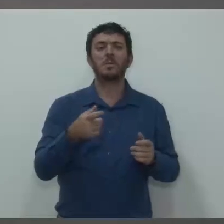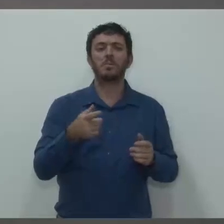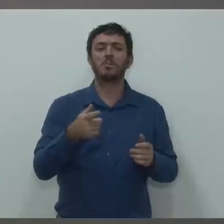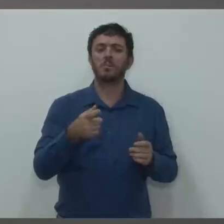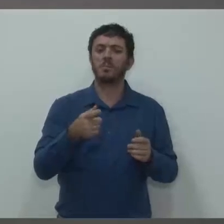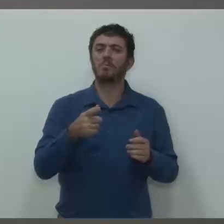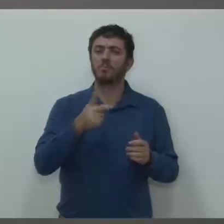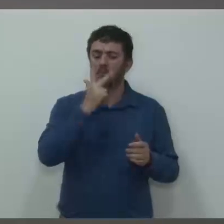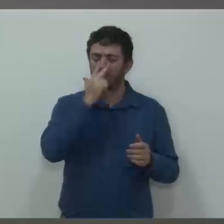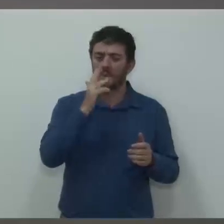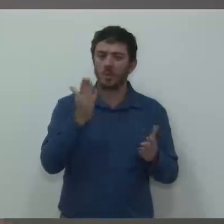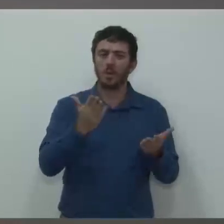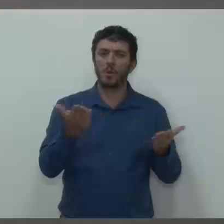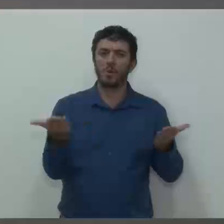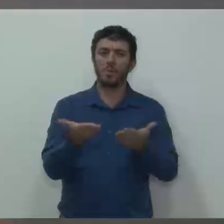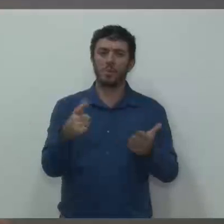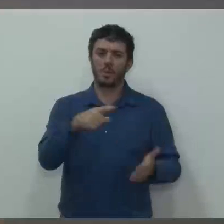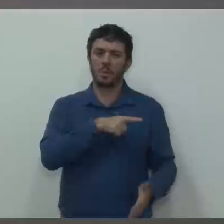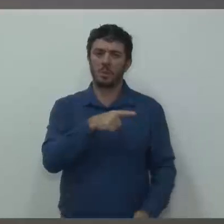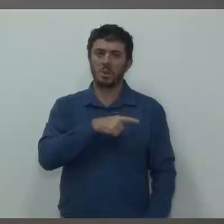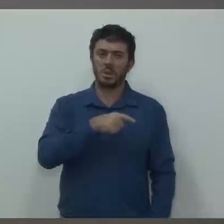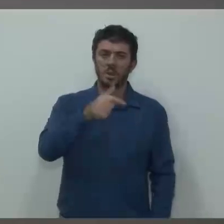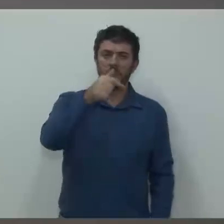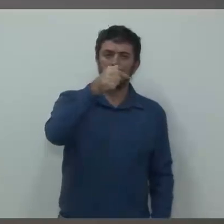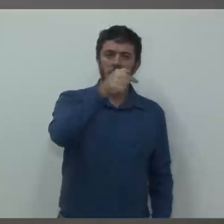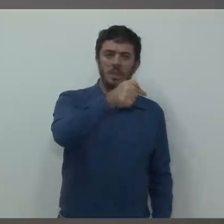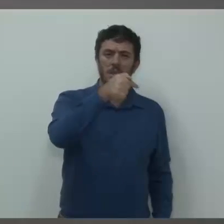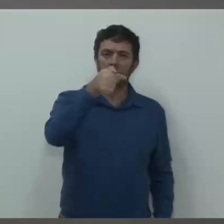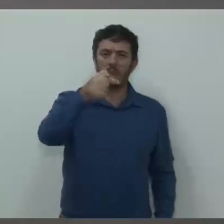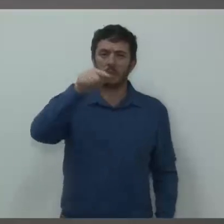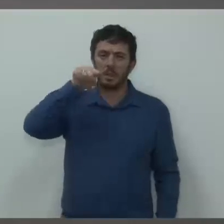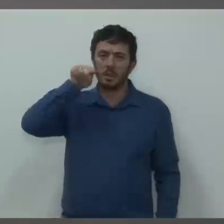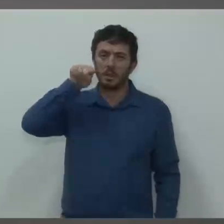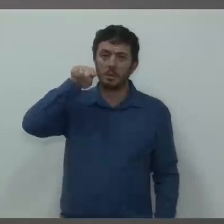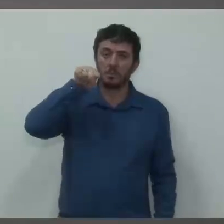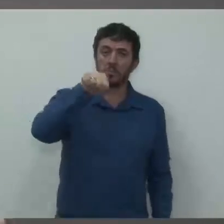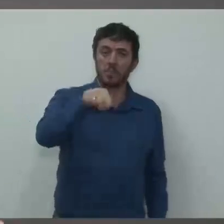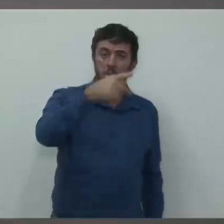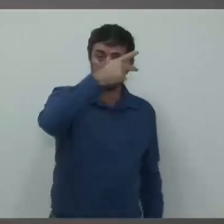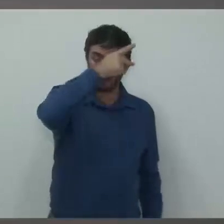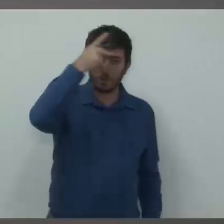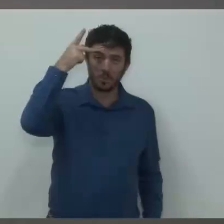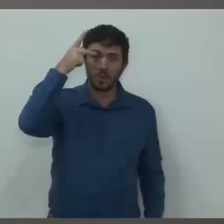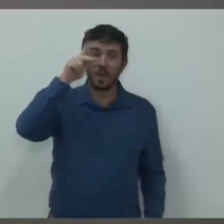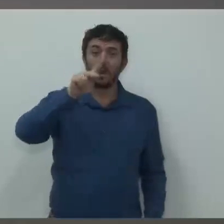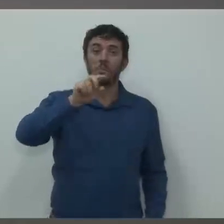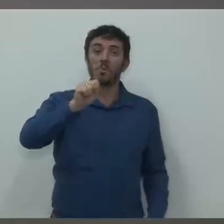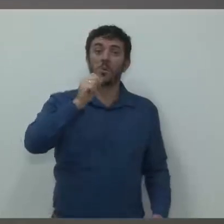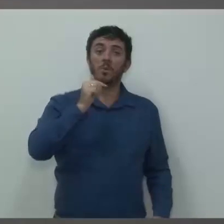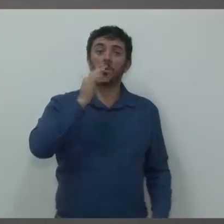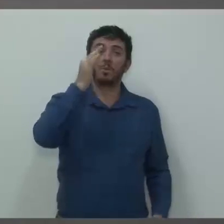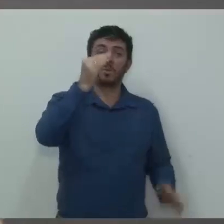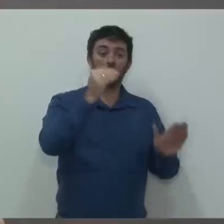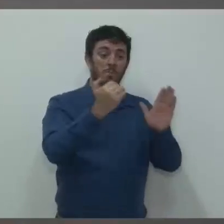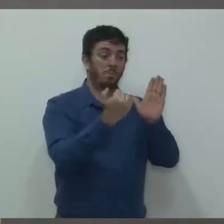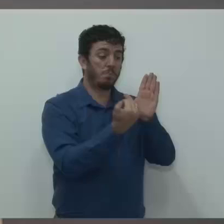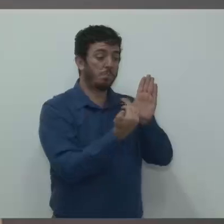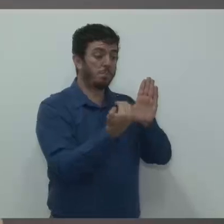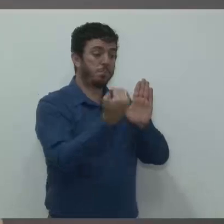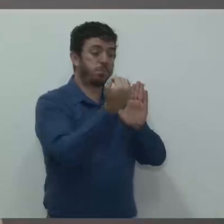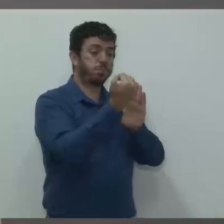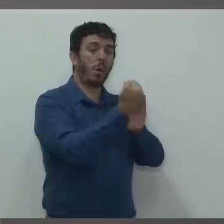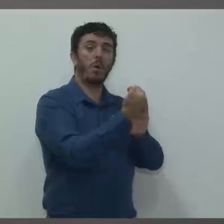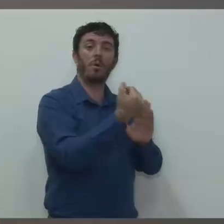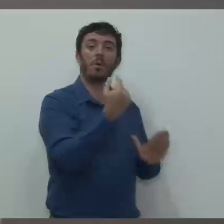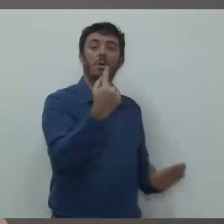população, que a gente calcula hoje em torno de 77 mil habitantes, para 168 mil habitantes. Então, a primeira pergunta